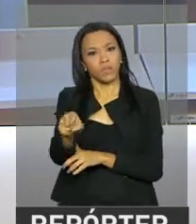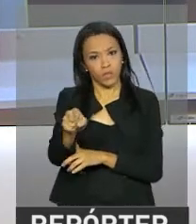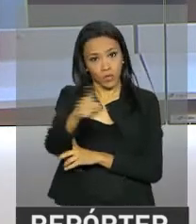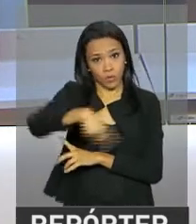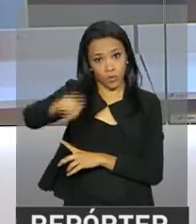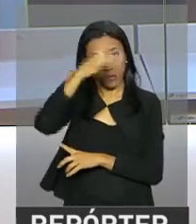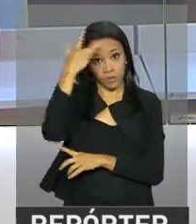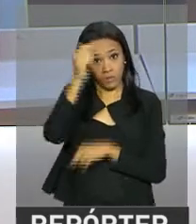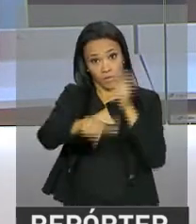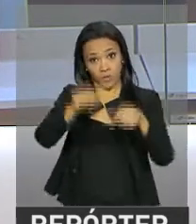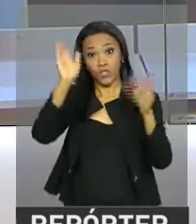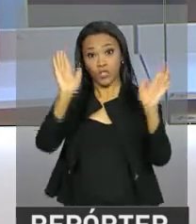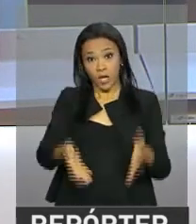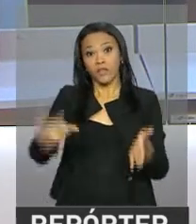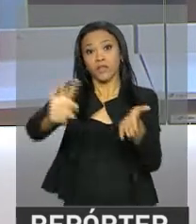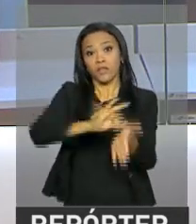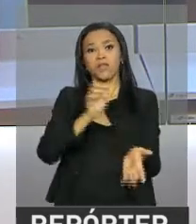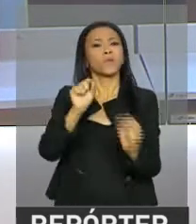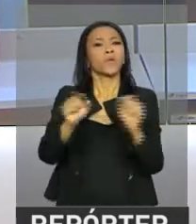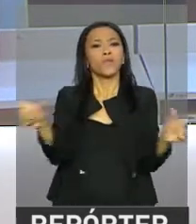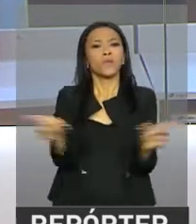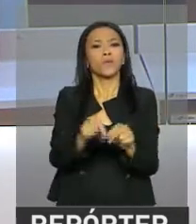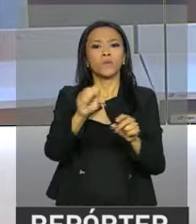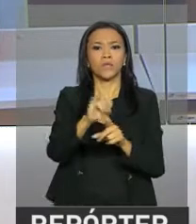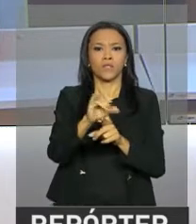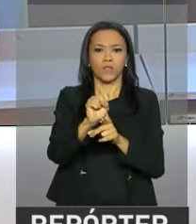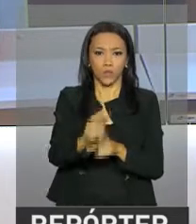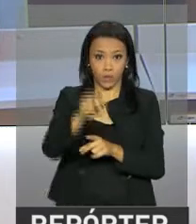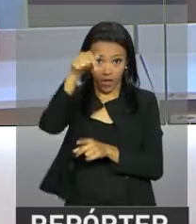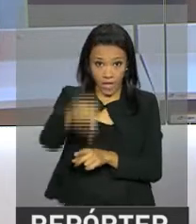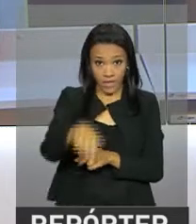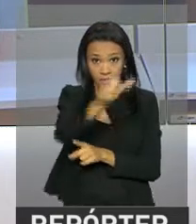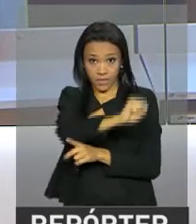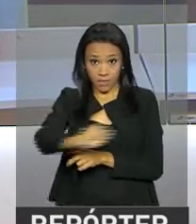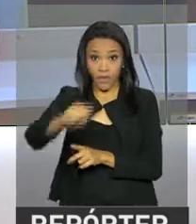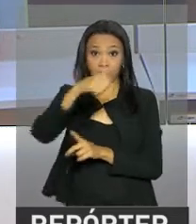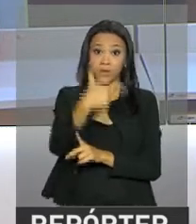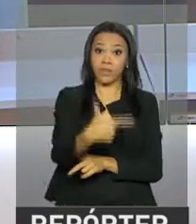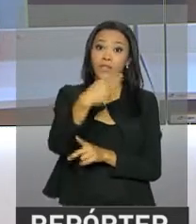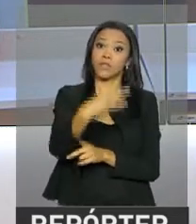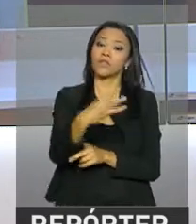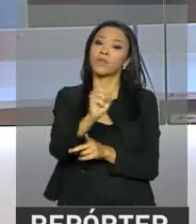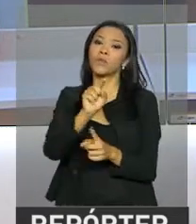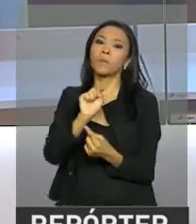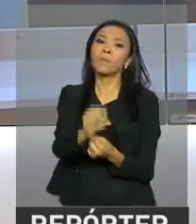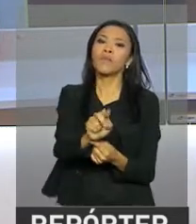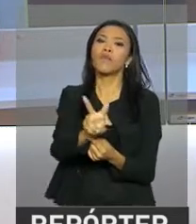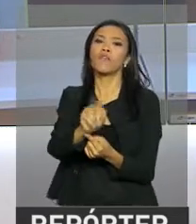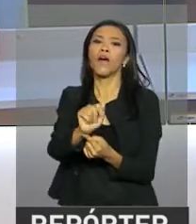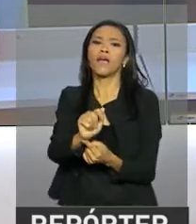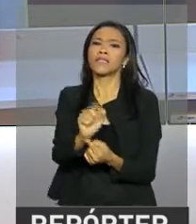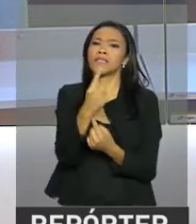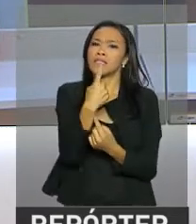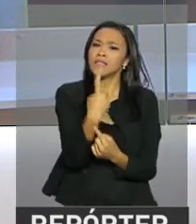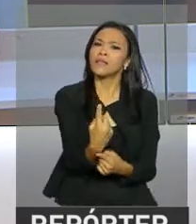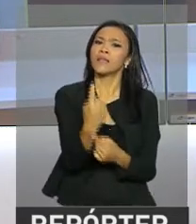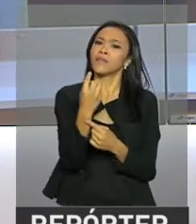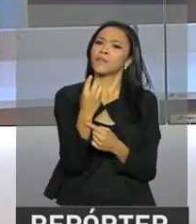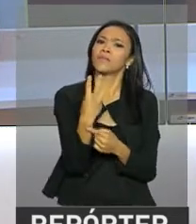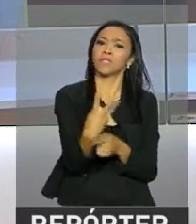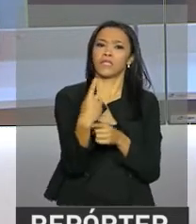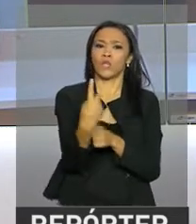seleção unificada para este semestre são oferecidas 238 mil vagas em 131 instituições